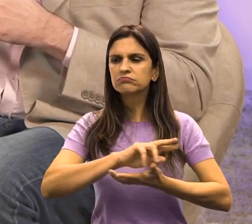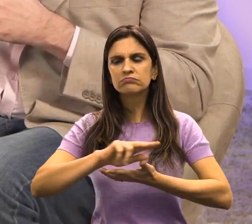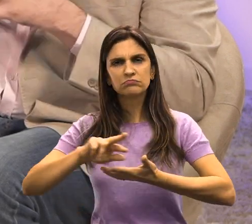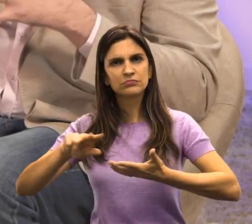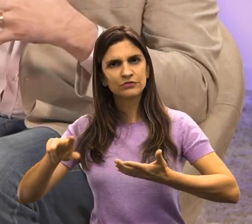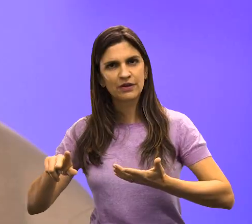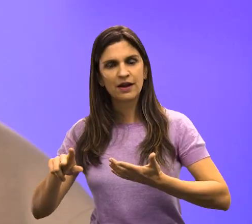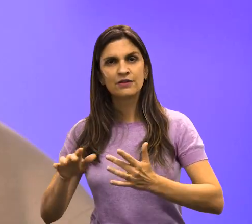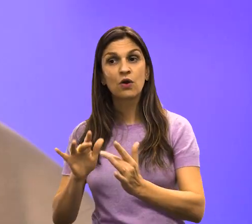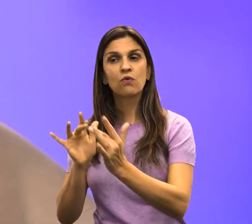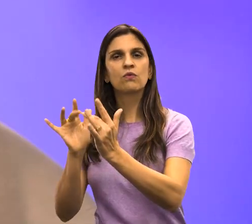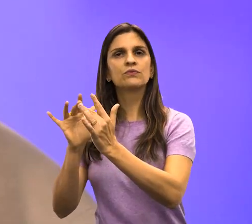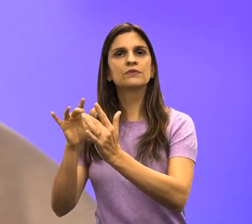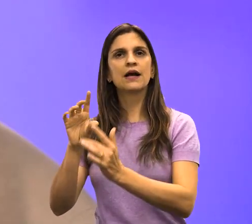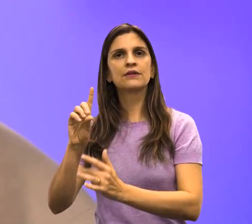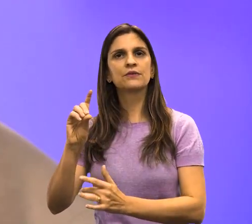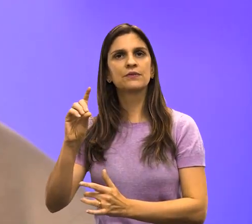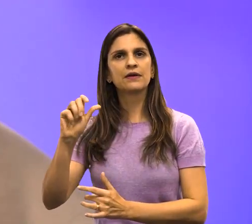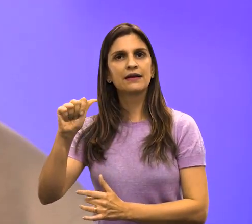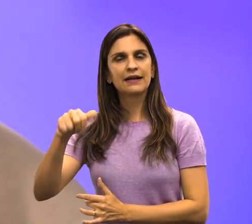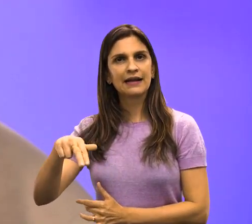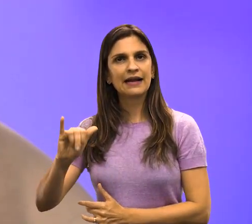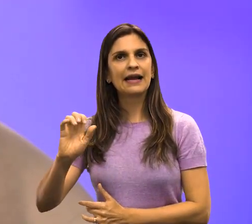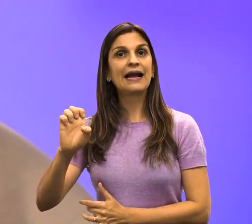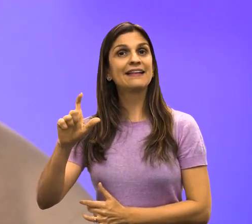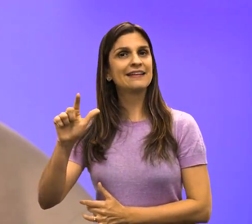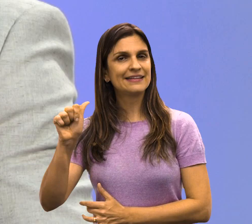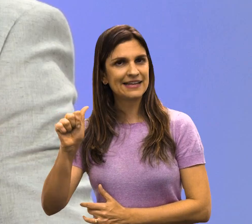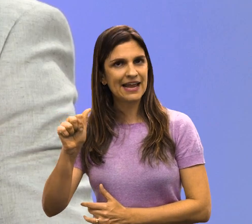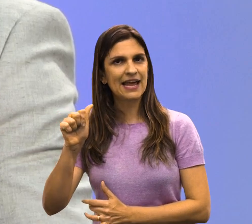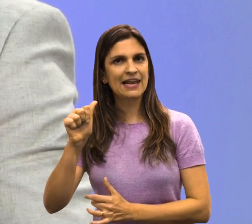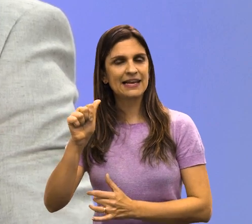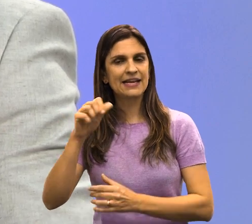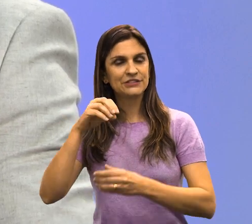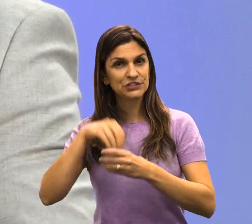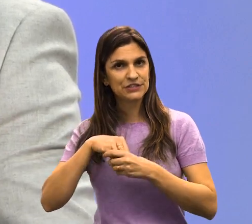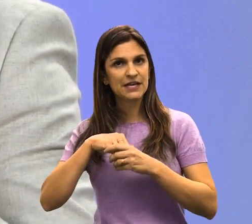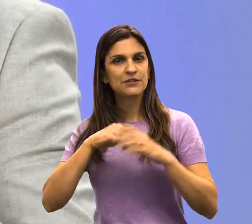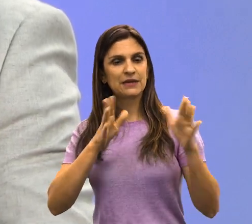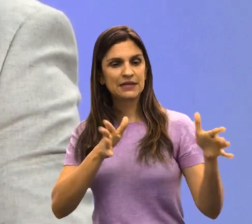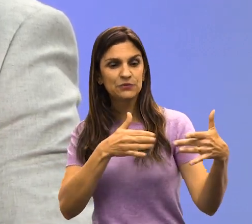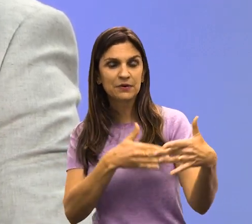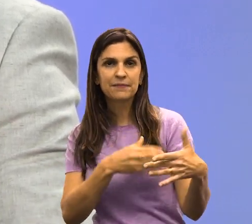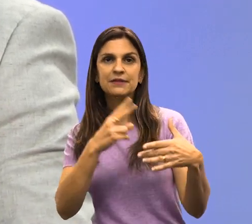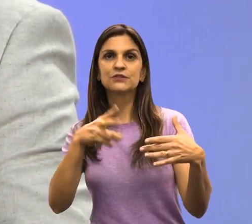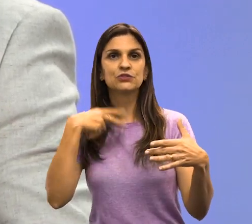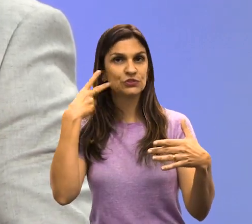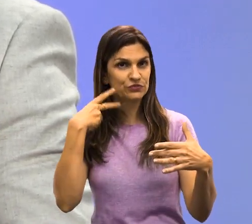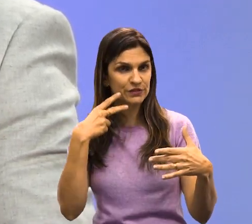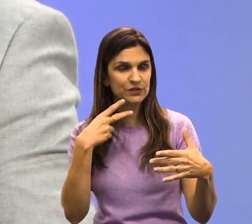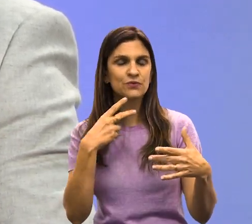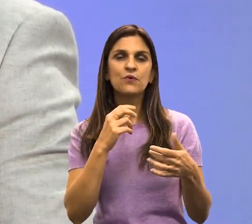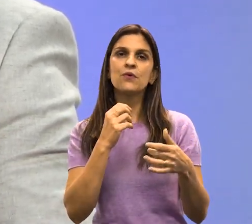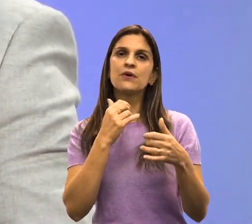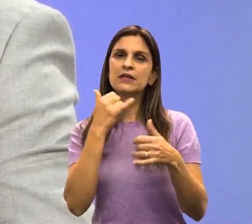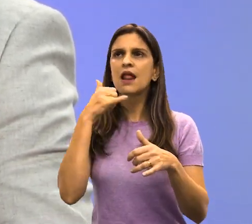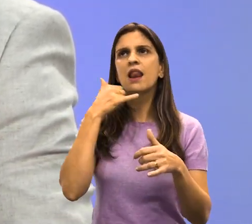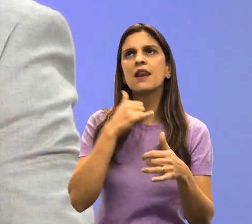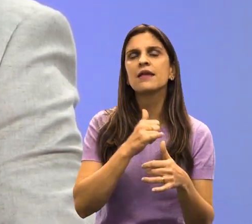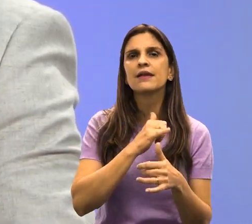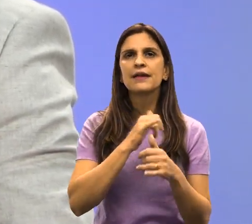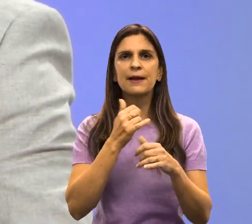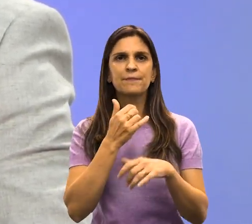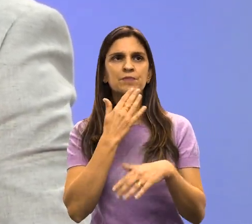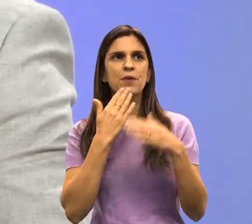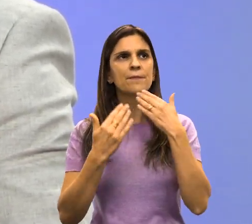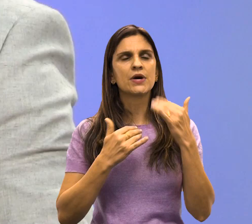contato com a Daniela, né, que toca no nosso gabinete. Então, a gente vai percebendo que essas